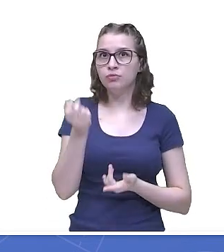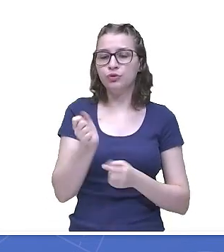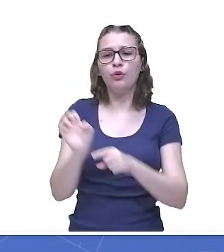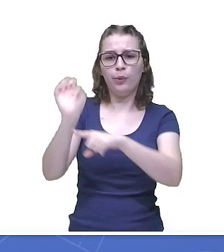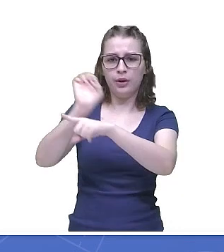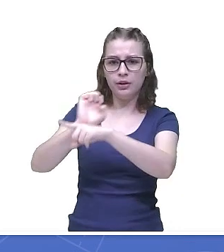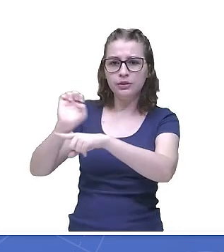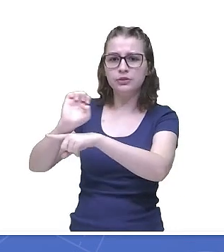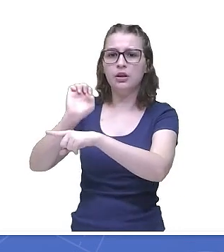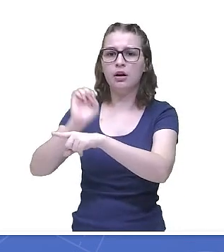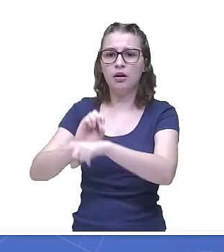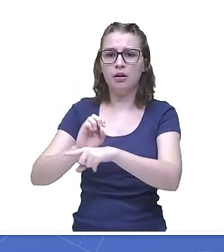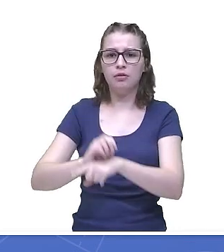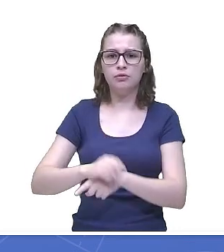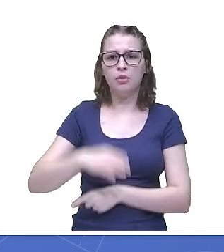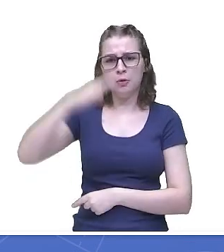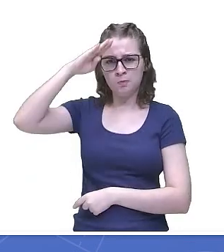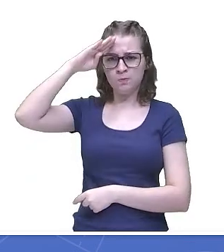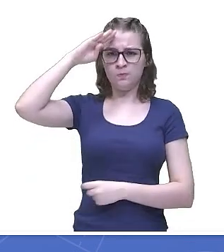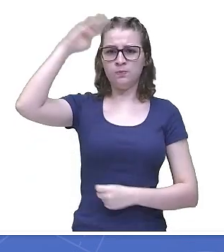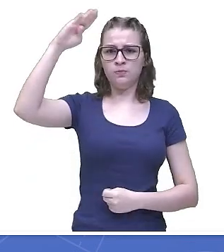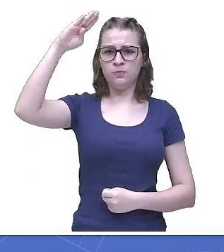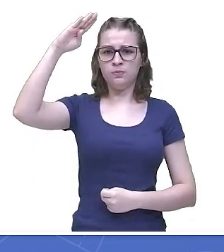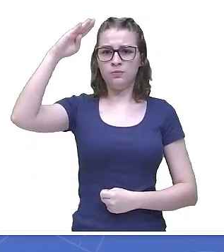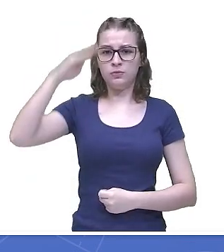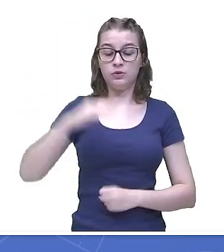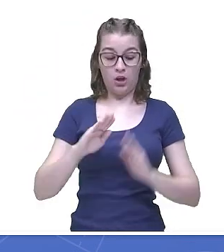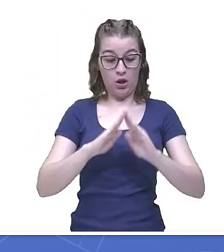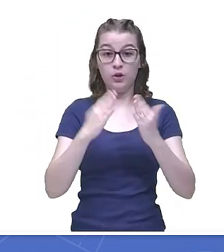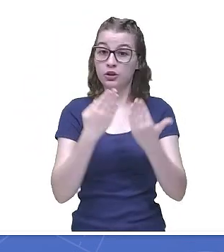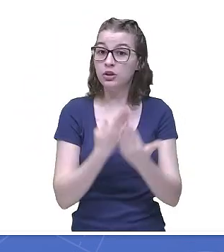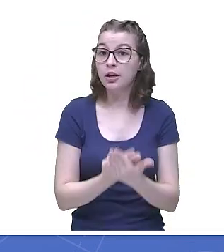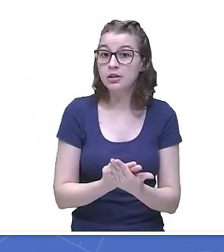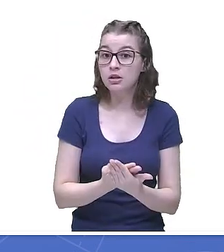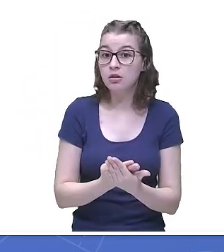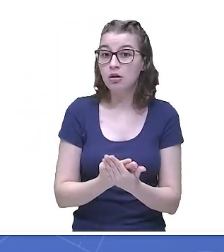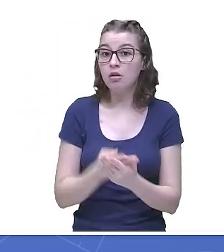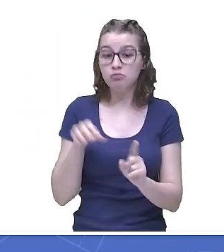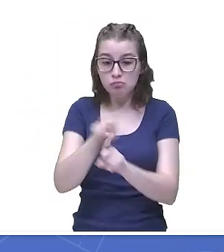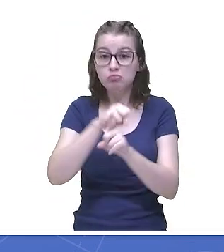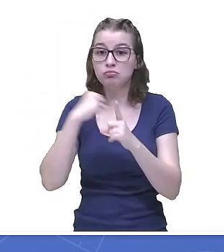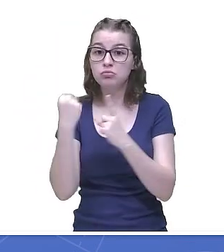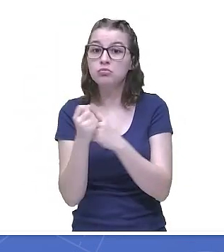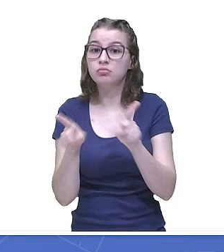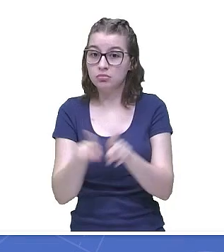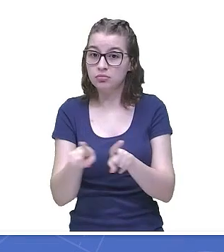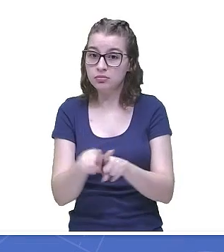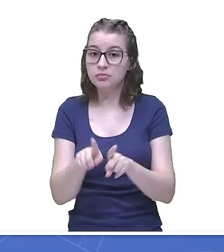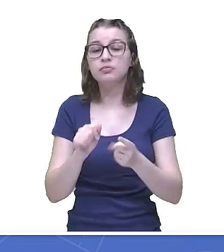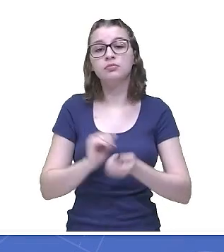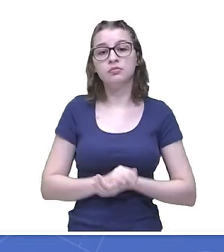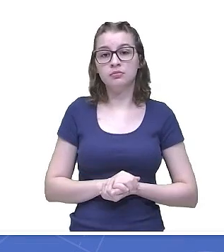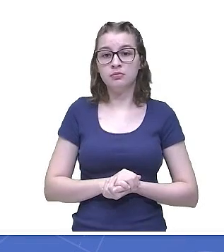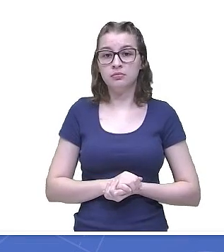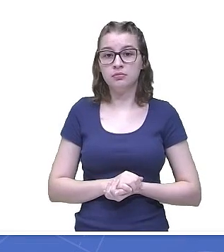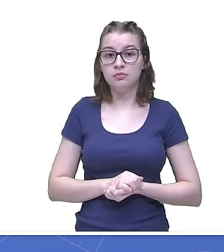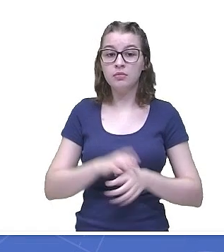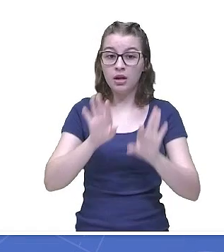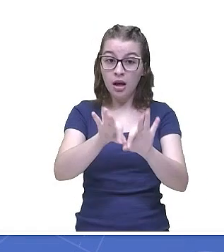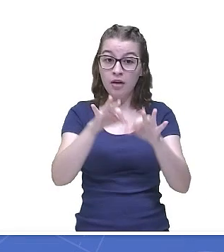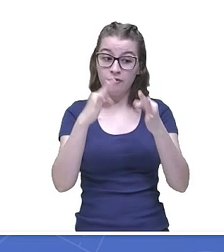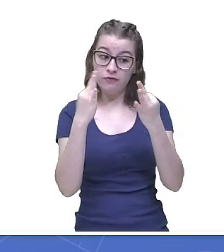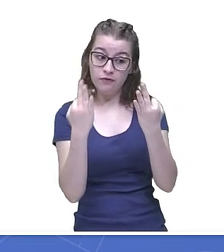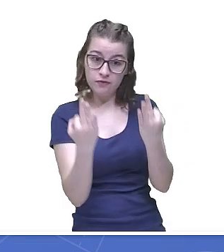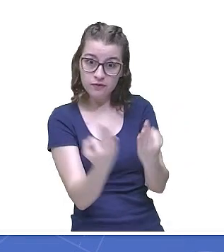assim como o Exército, a escola, é uma instituição social. Então vamos lá. A família é uma